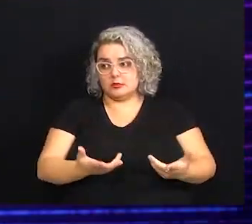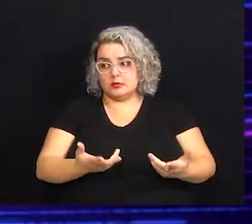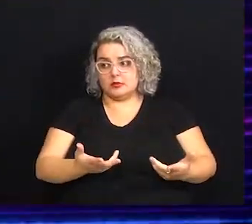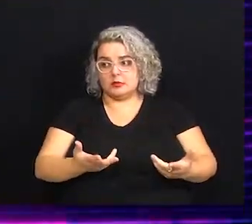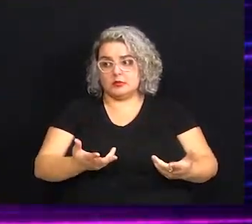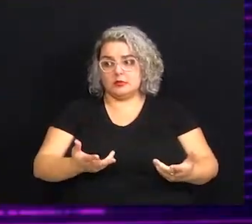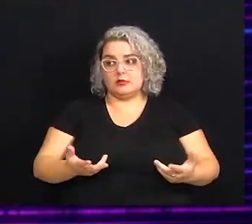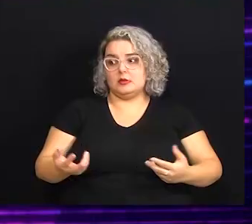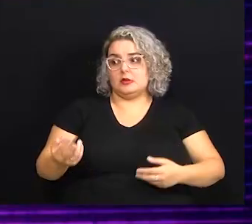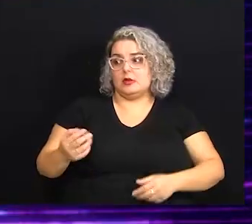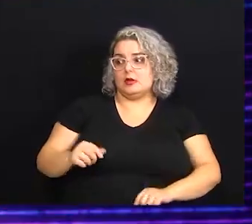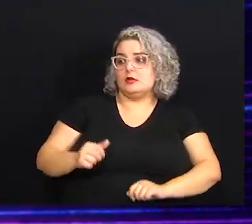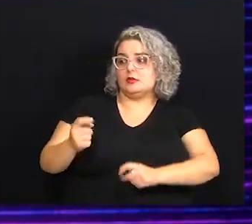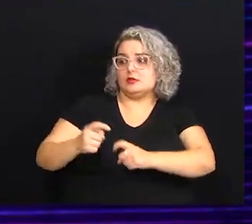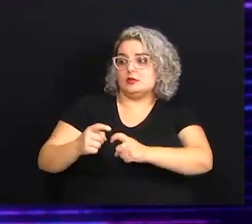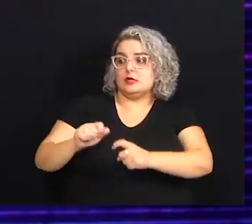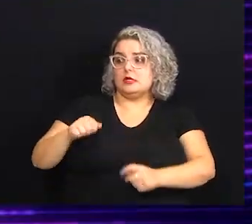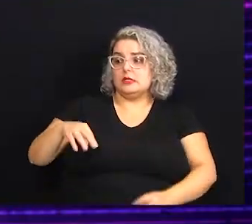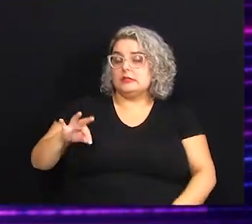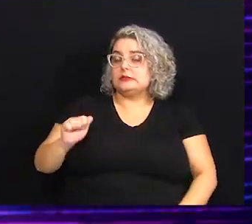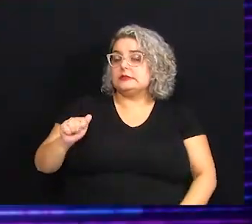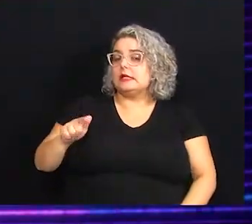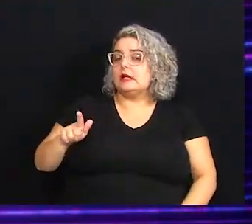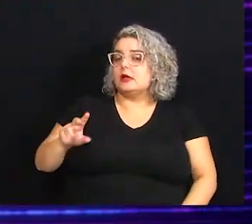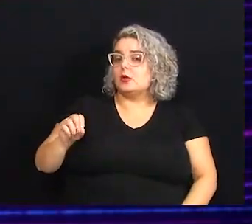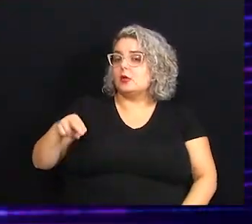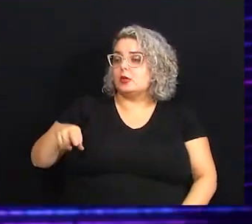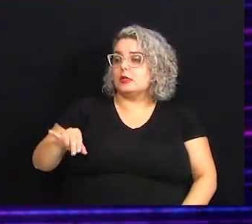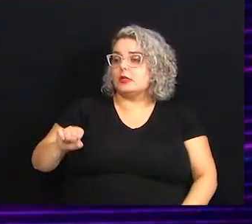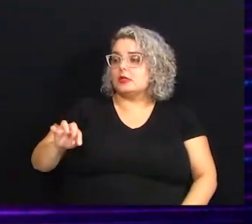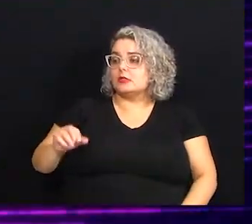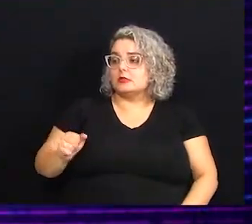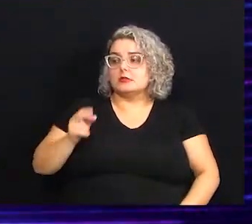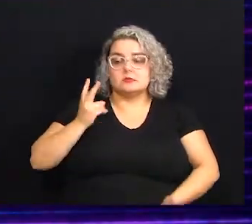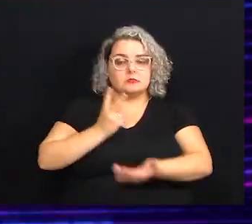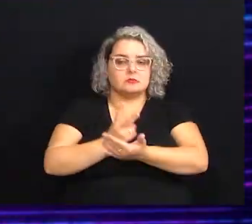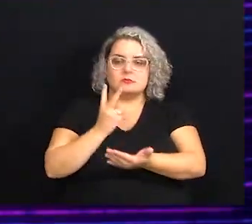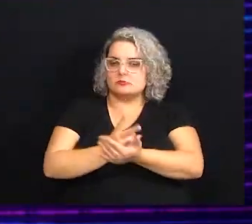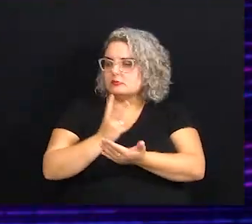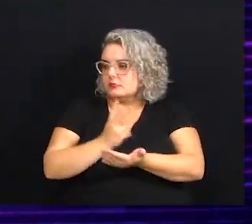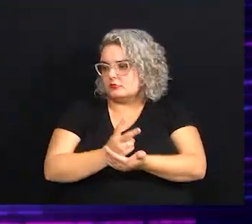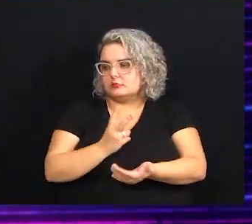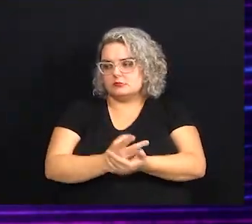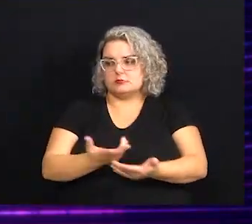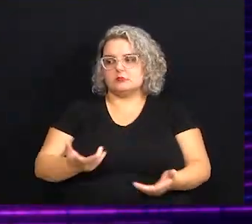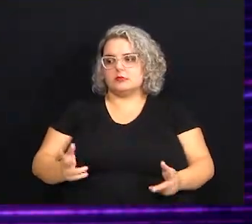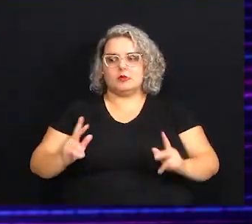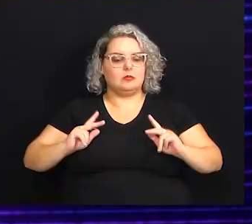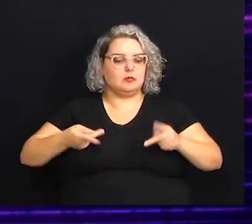um médico reacionário como são os antagonistas, seria sempre a mesma. Sempre a mesma, com uma